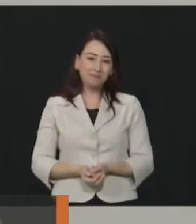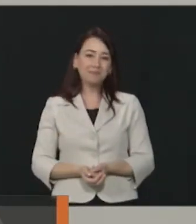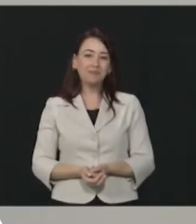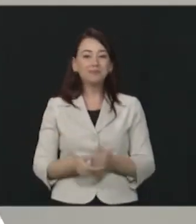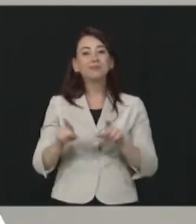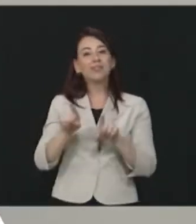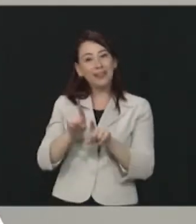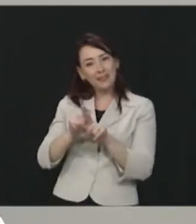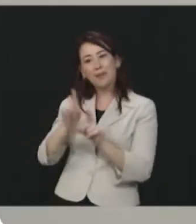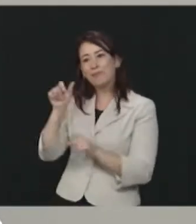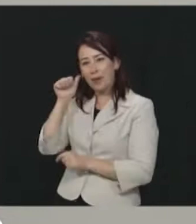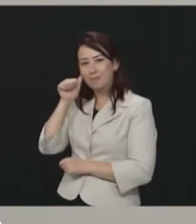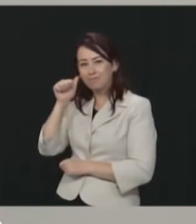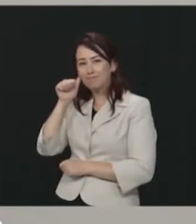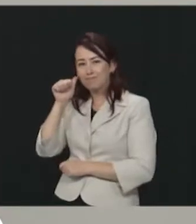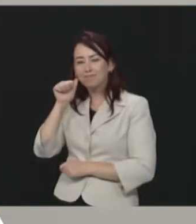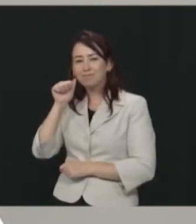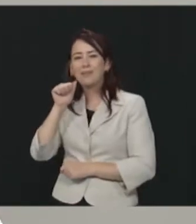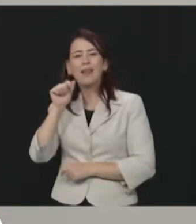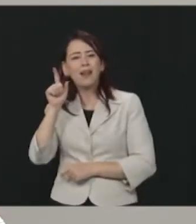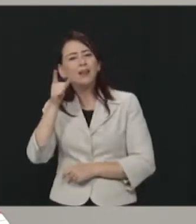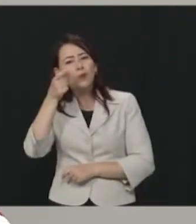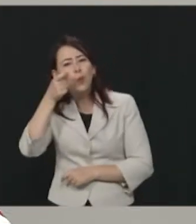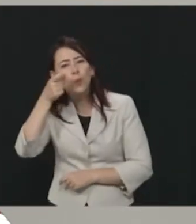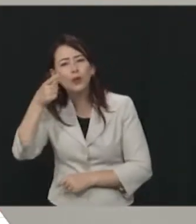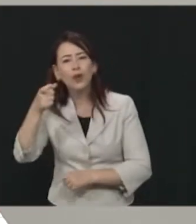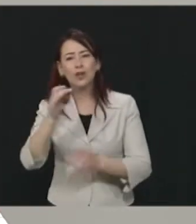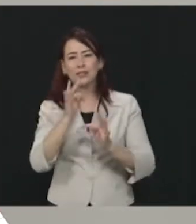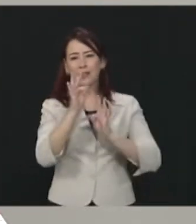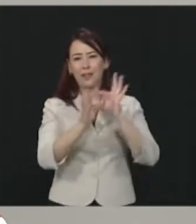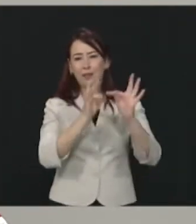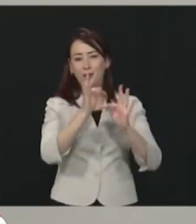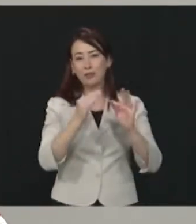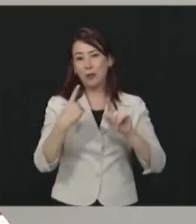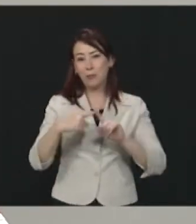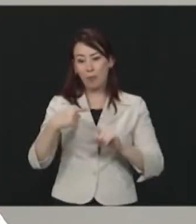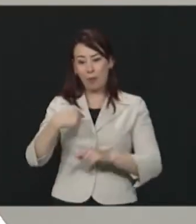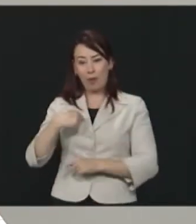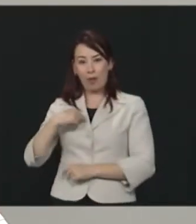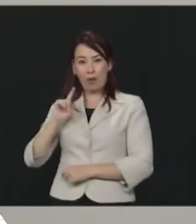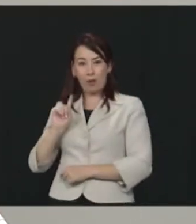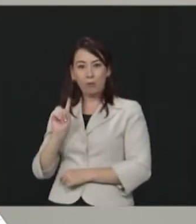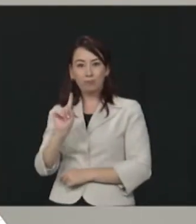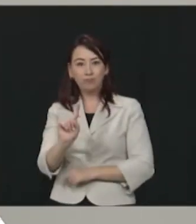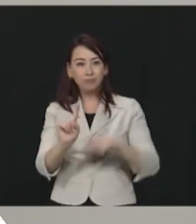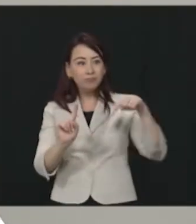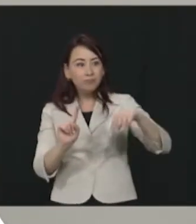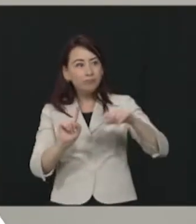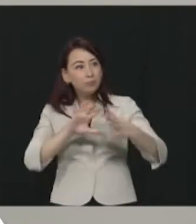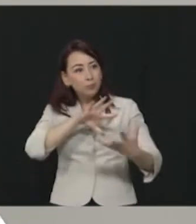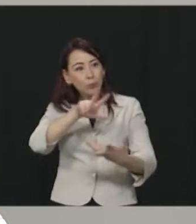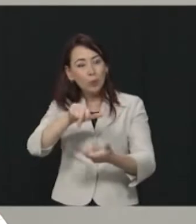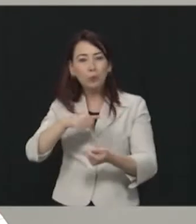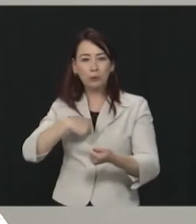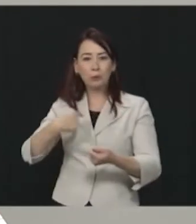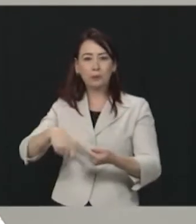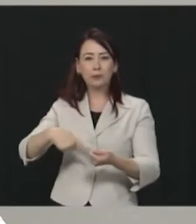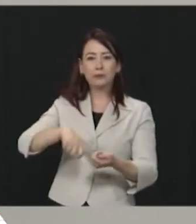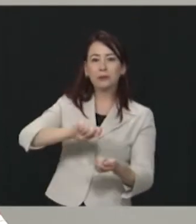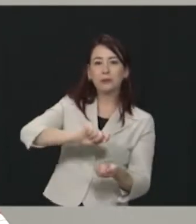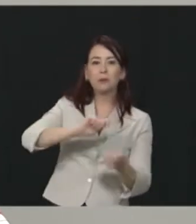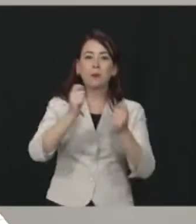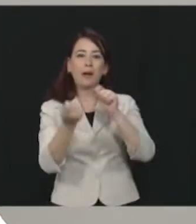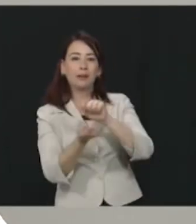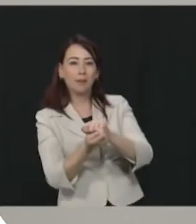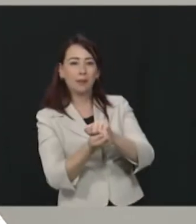à modernidade, porque, afinal de contas, eu estou vivendo nesse mundo e eu tenho que me adaptar ao mundo, né? A modernidade,